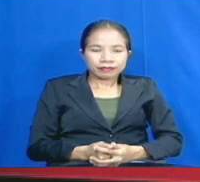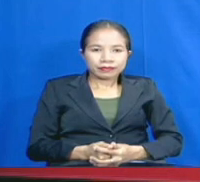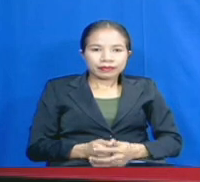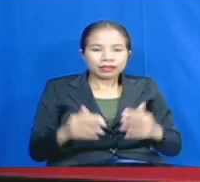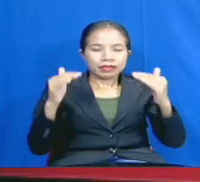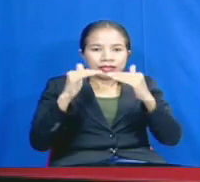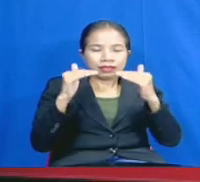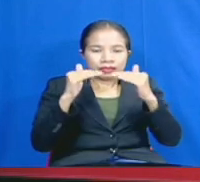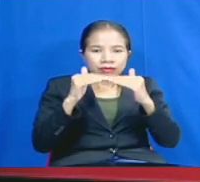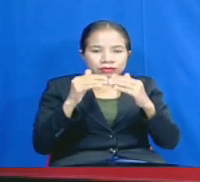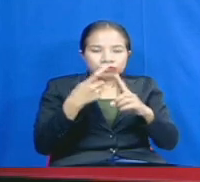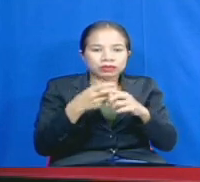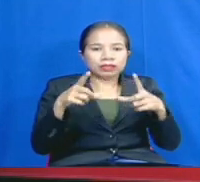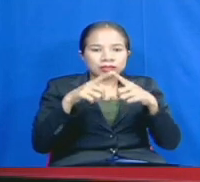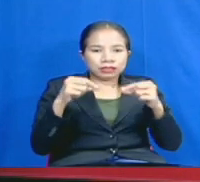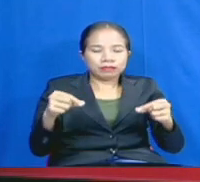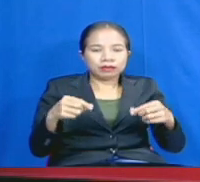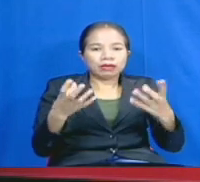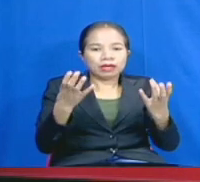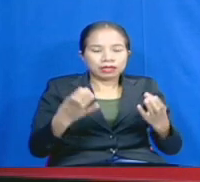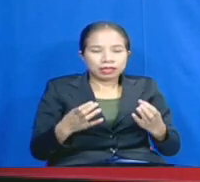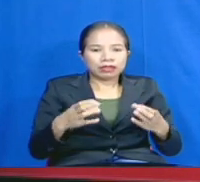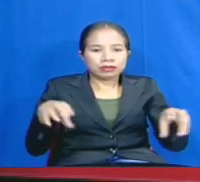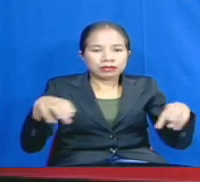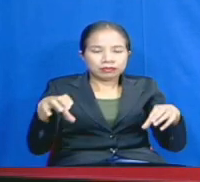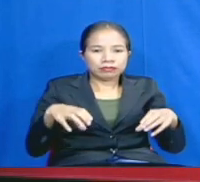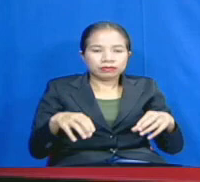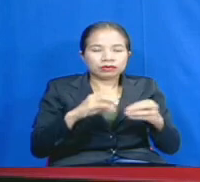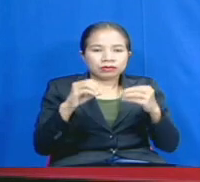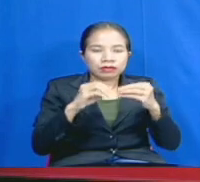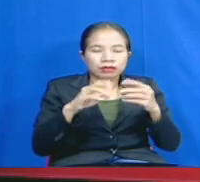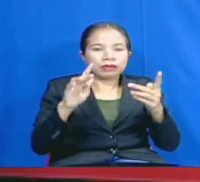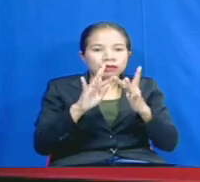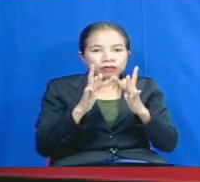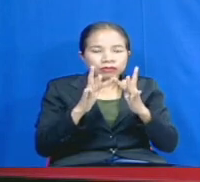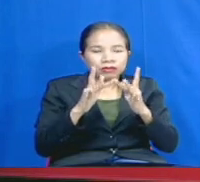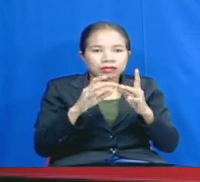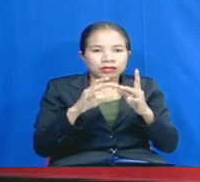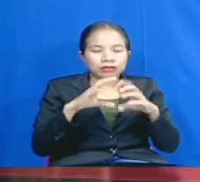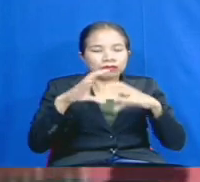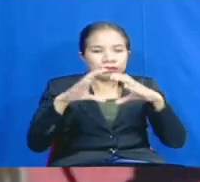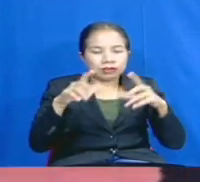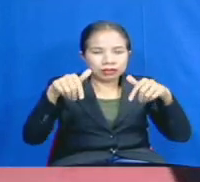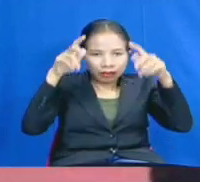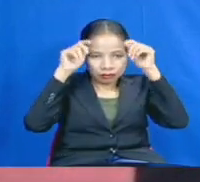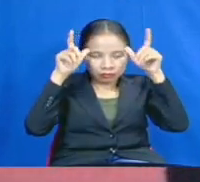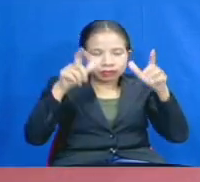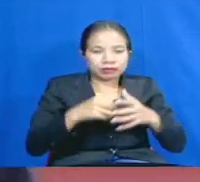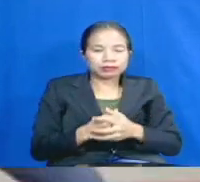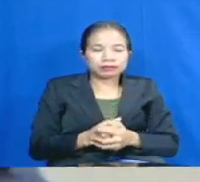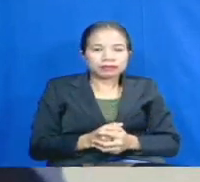Empreza Kenja, Rússia e Japão. Ia interesse a tu investe em setor de telecomunicação e a Timor-Leste.